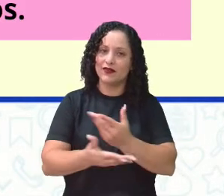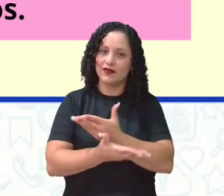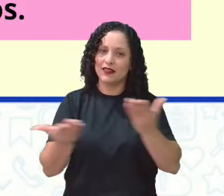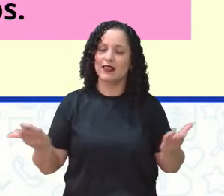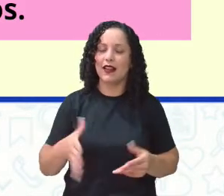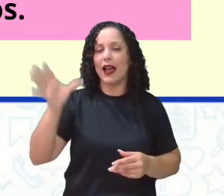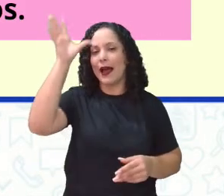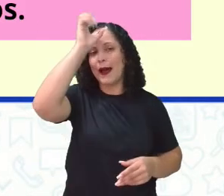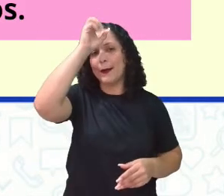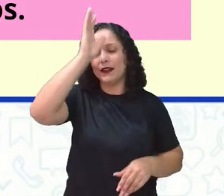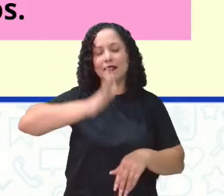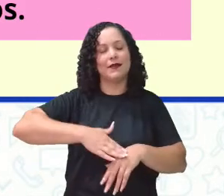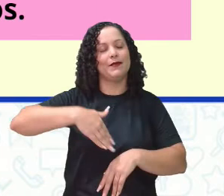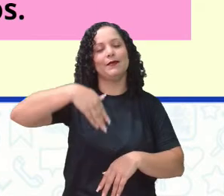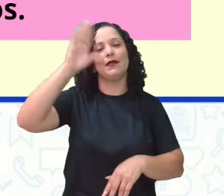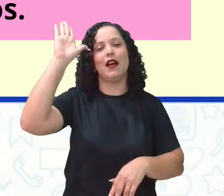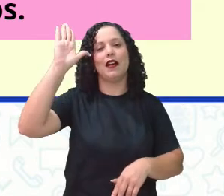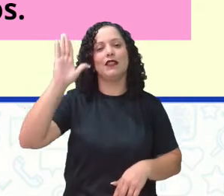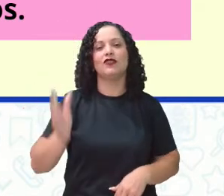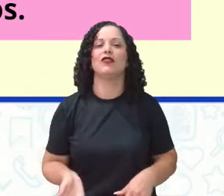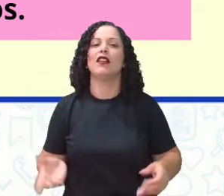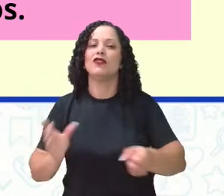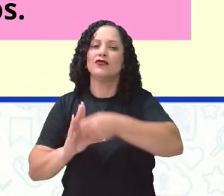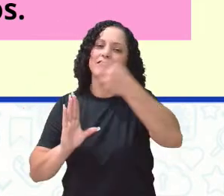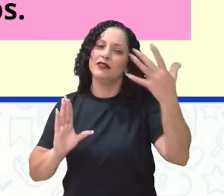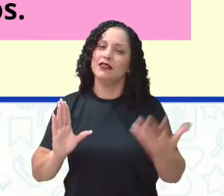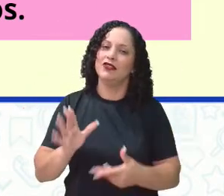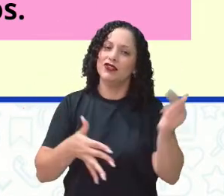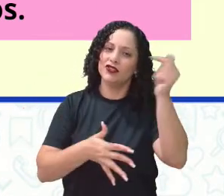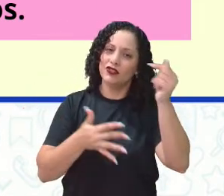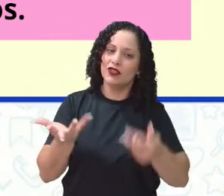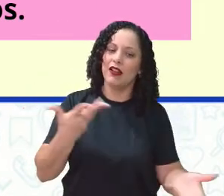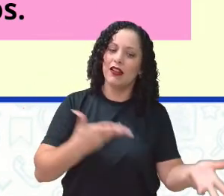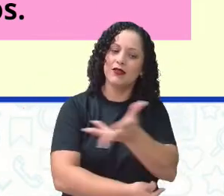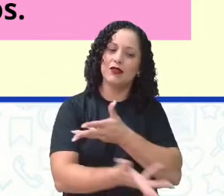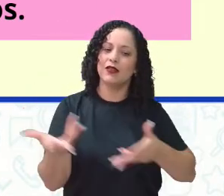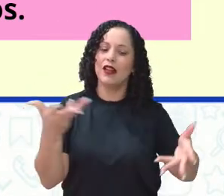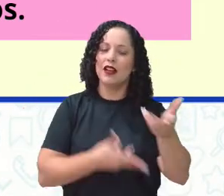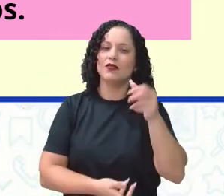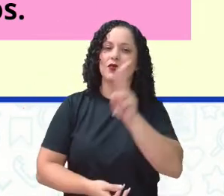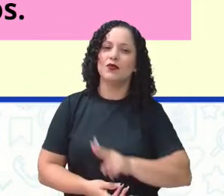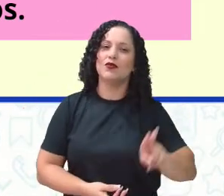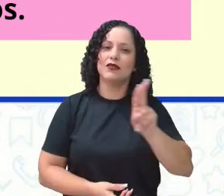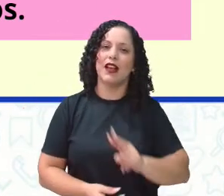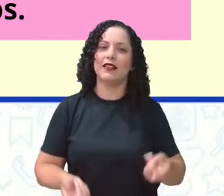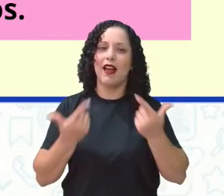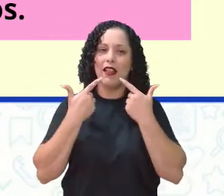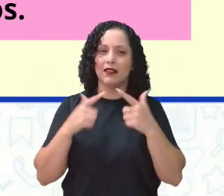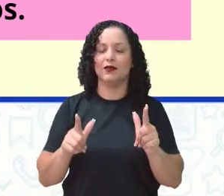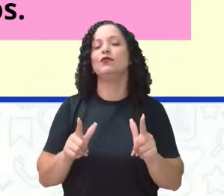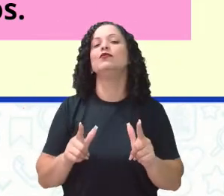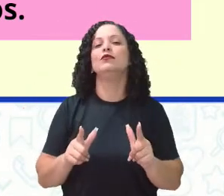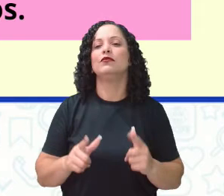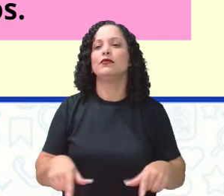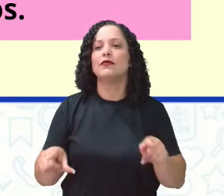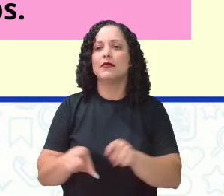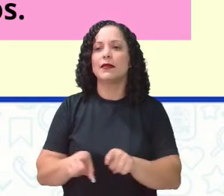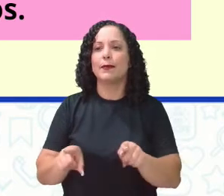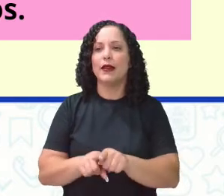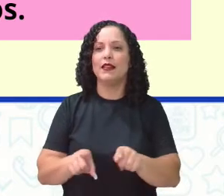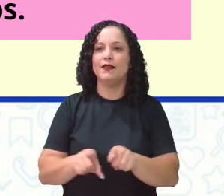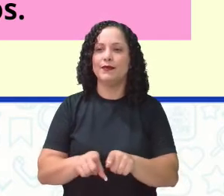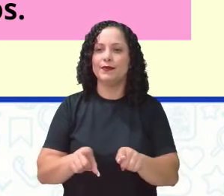os aspectos relacionados aos contextos do uso da língua, analisando e inferindo os efeitos de